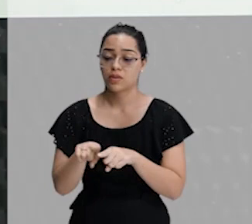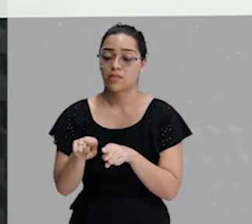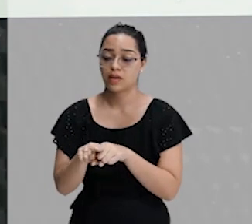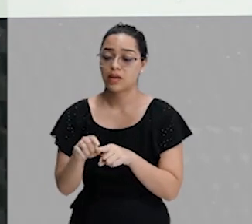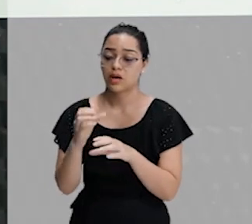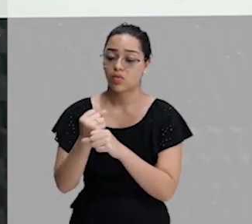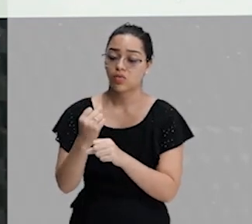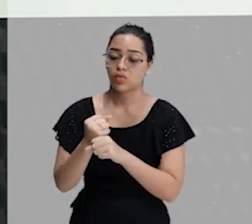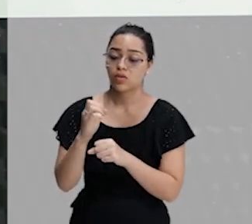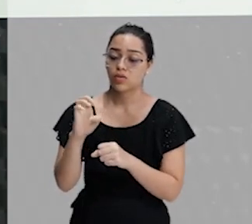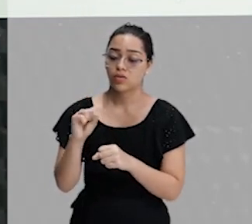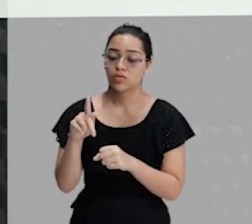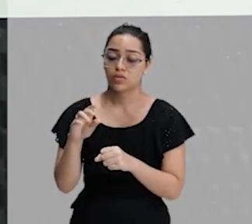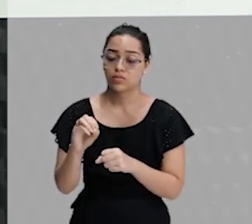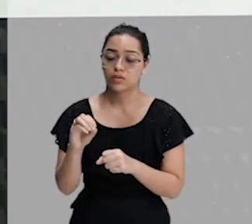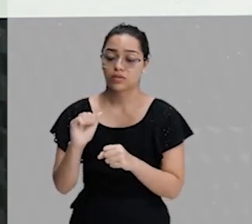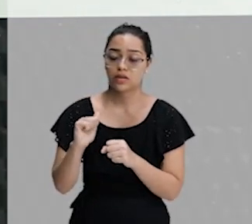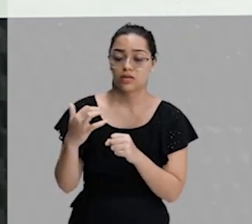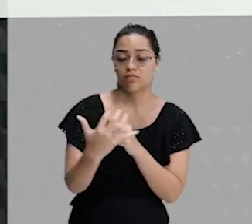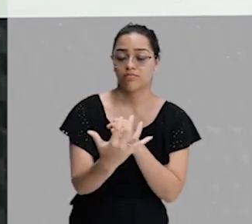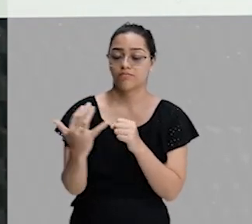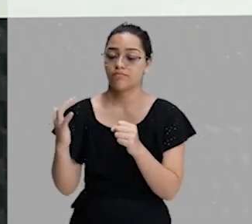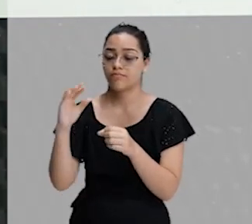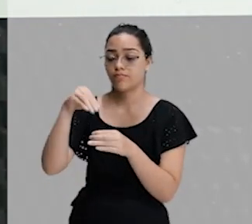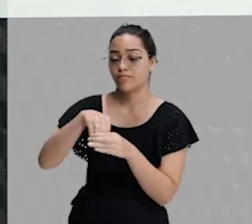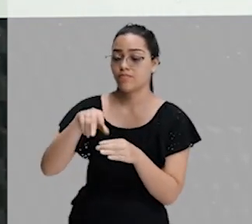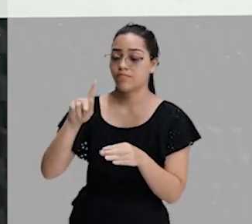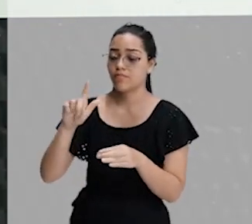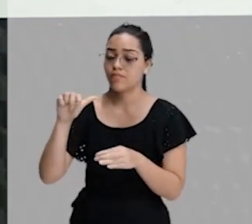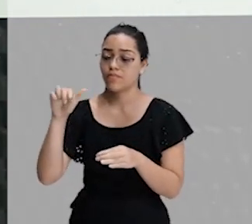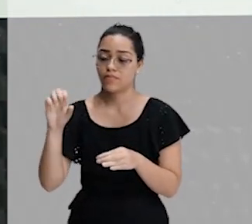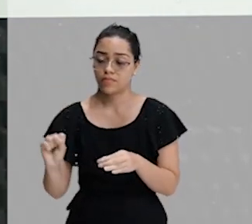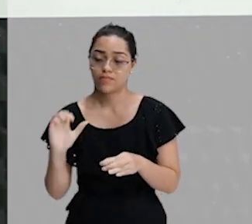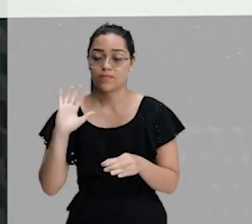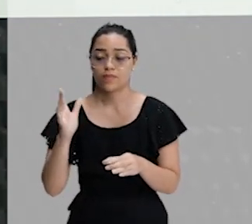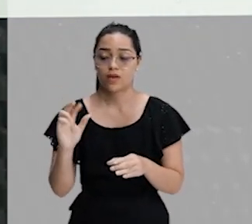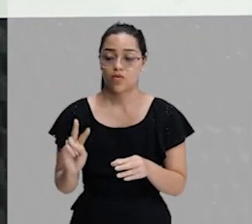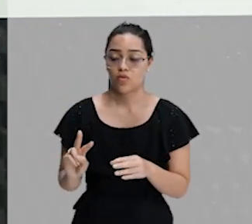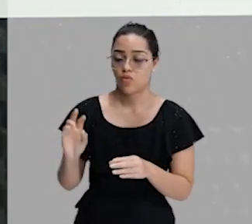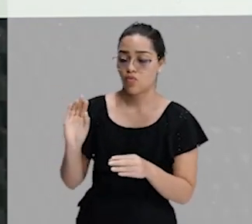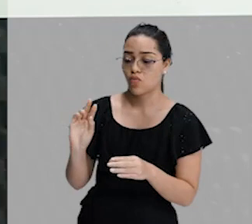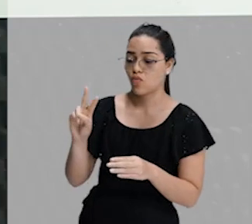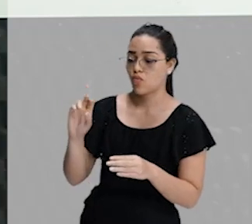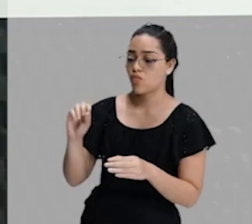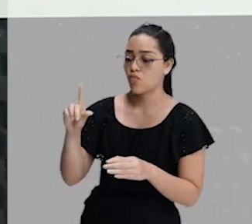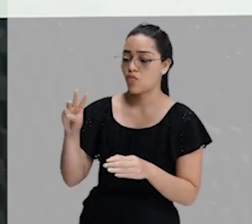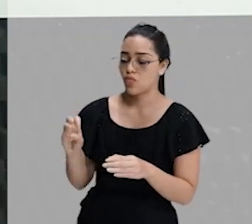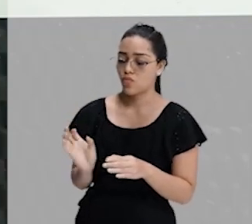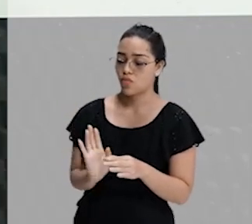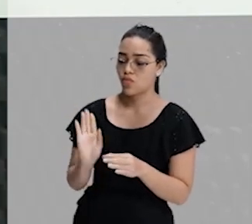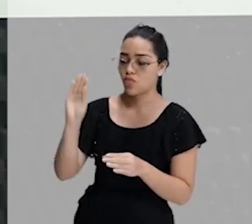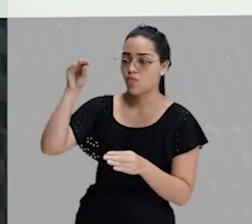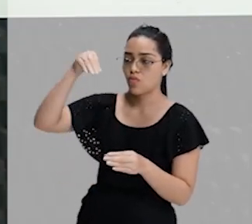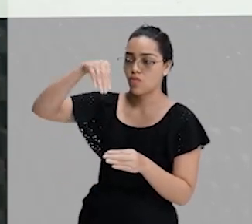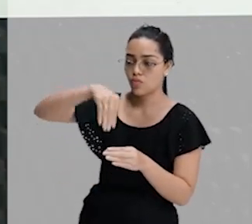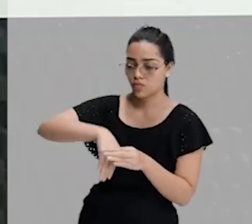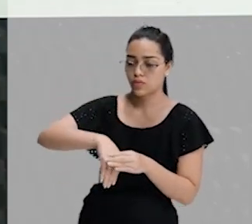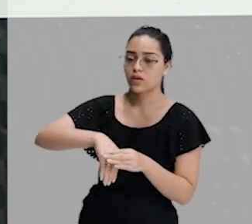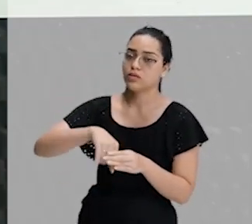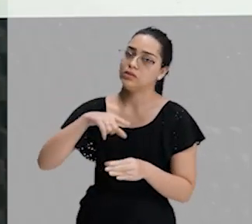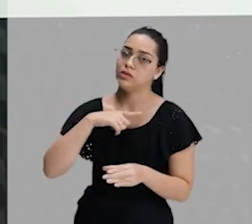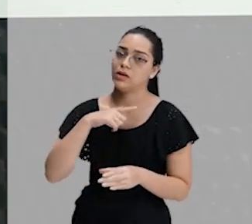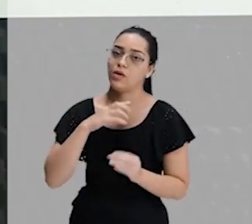espaço. A diferença é que a área calcula a área de superfícies planas. Já o volume não, é a parte espacial, a parte de